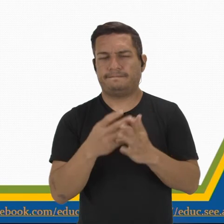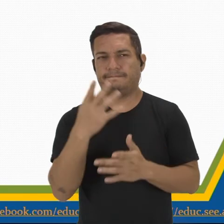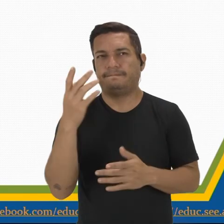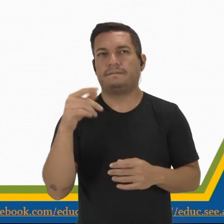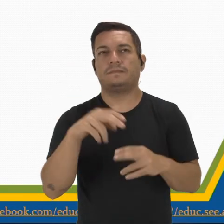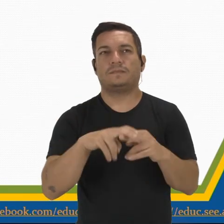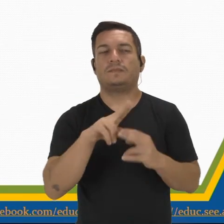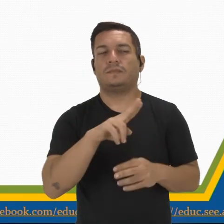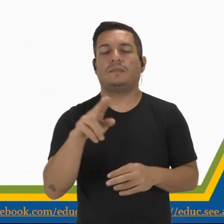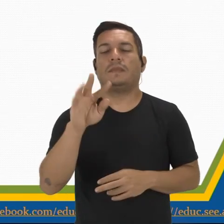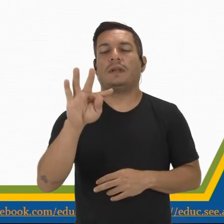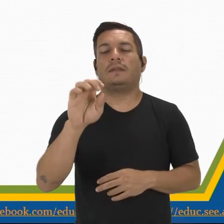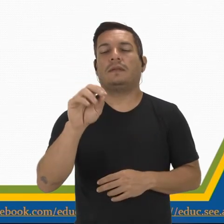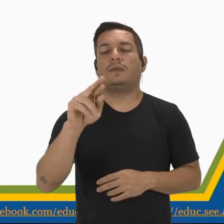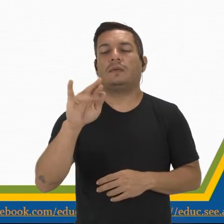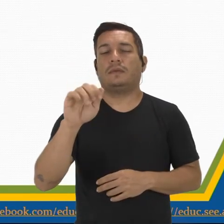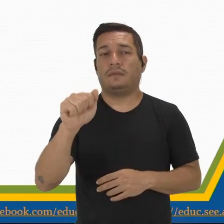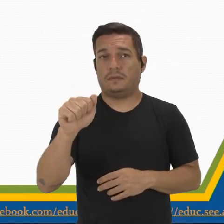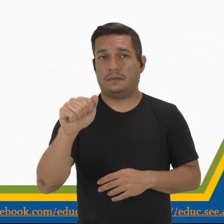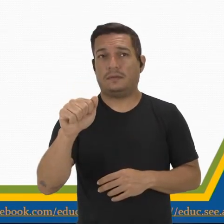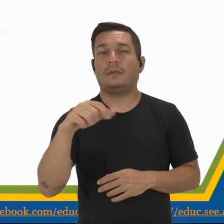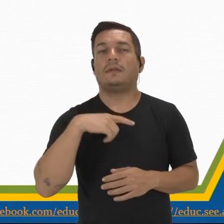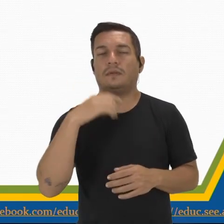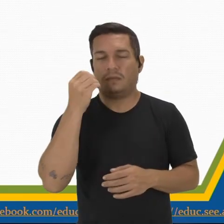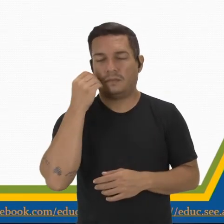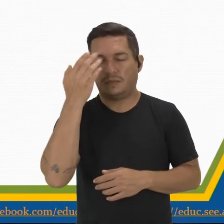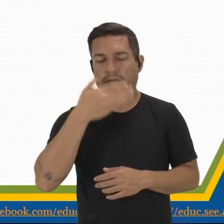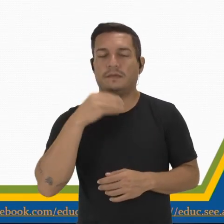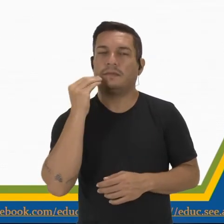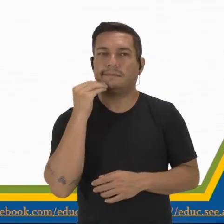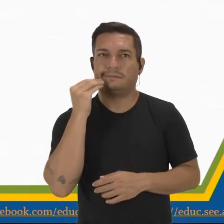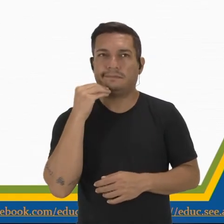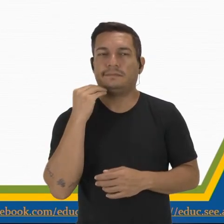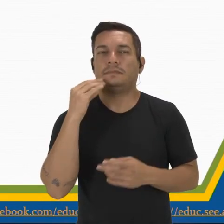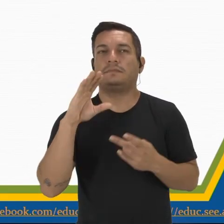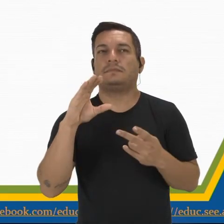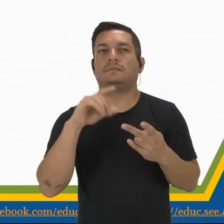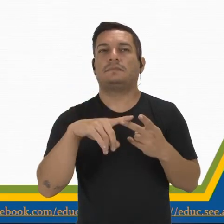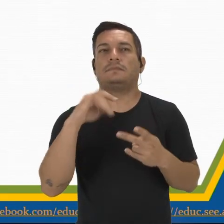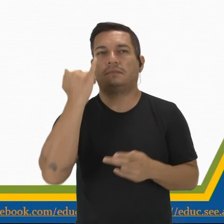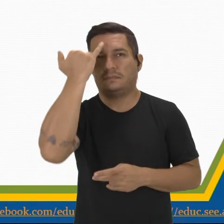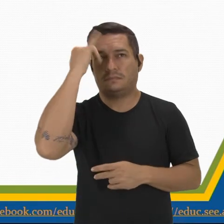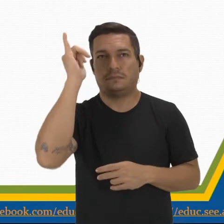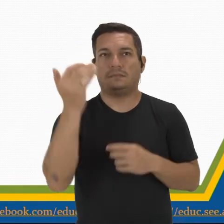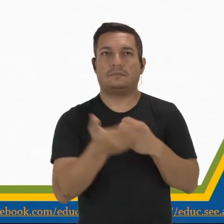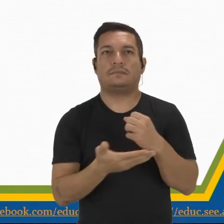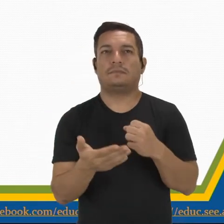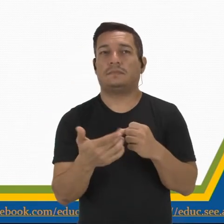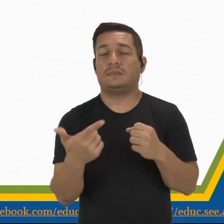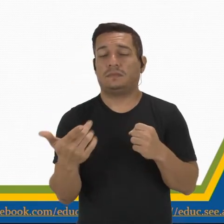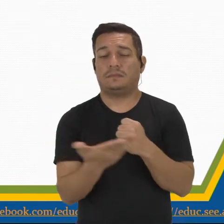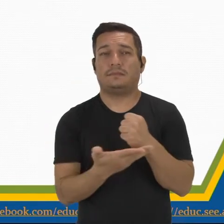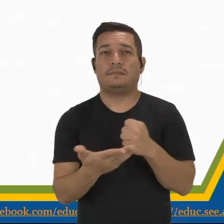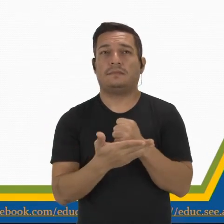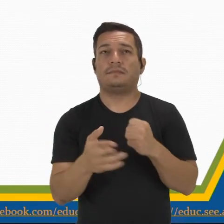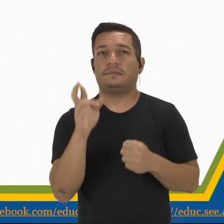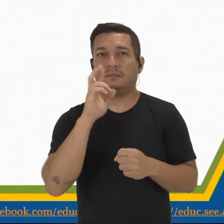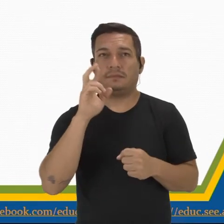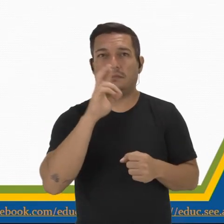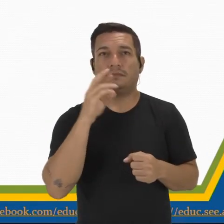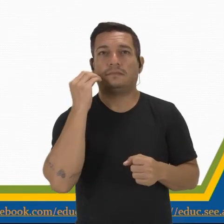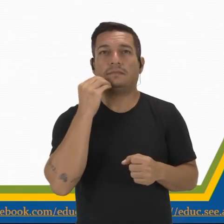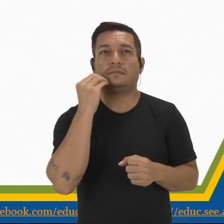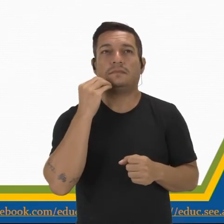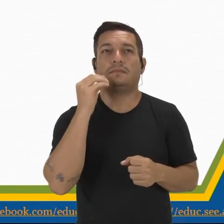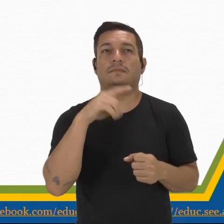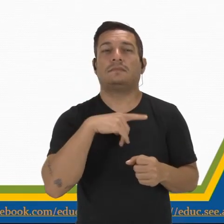já foi testado várias vezes. Por isso que se chama teoria. Há sim uma comprovação experimental. Letra C.